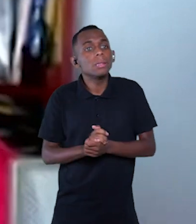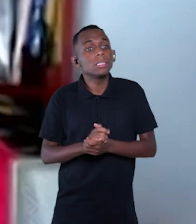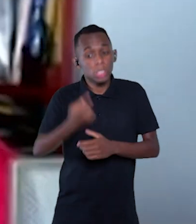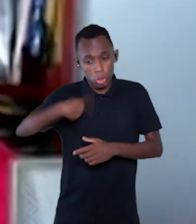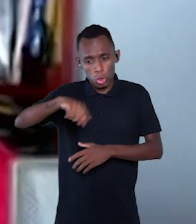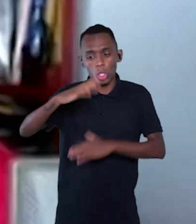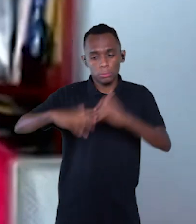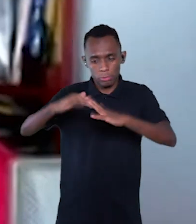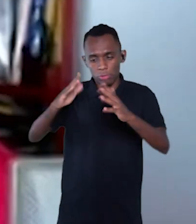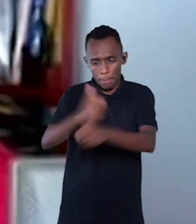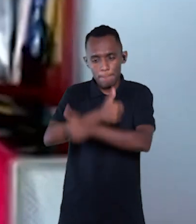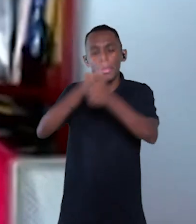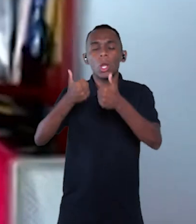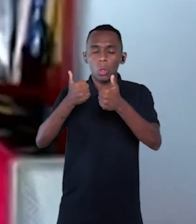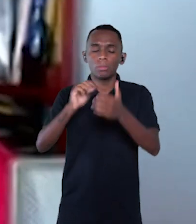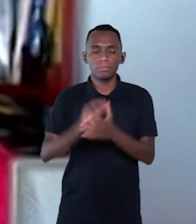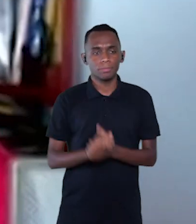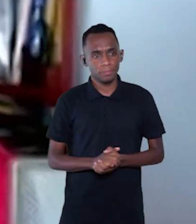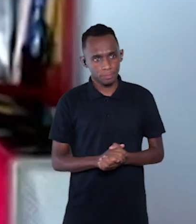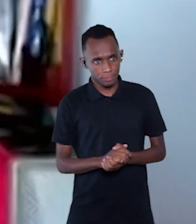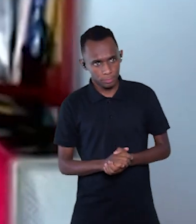faz a gente médicos melhores, inclusive.